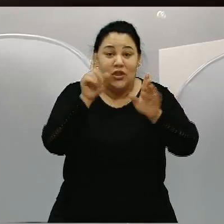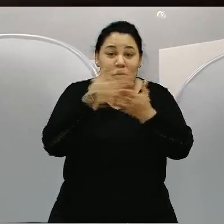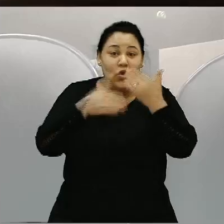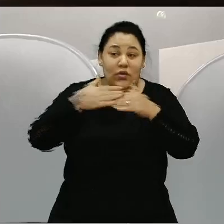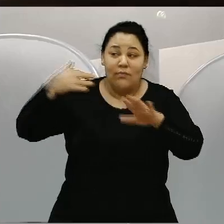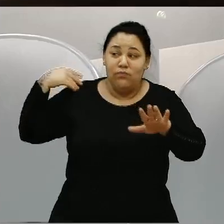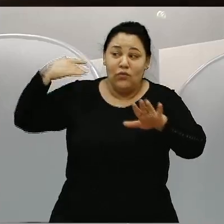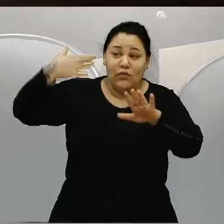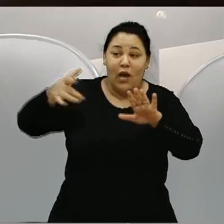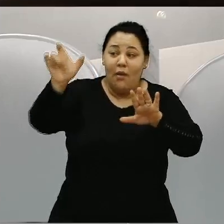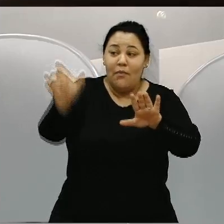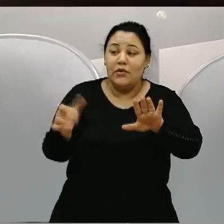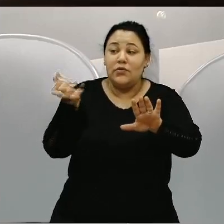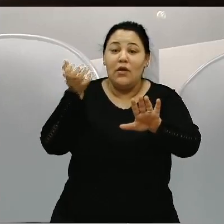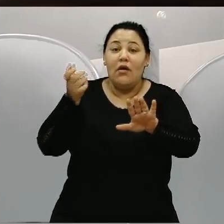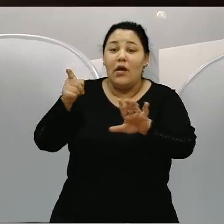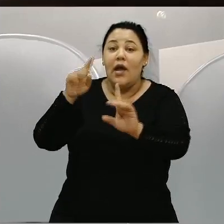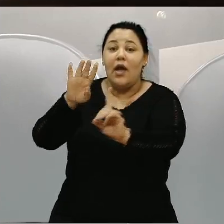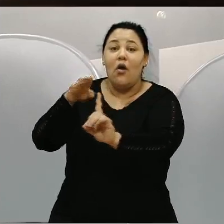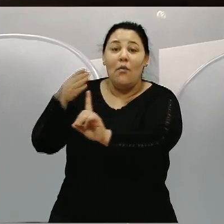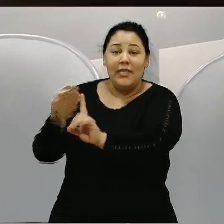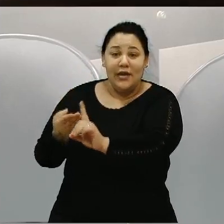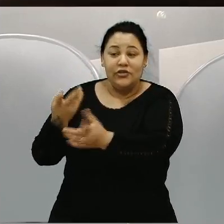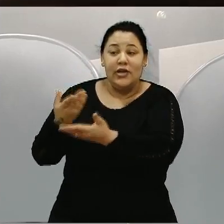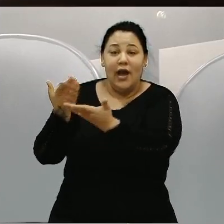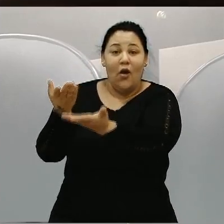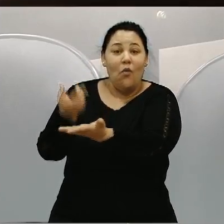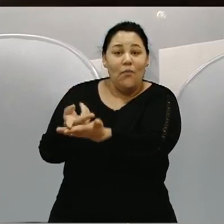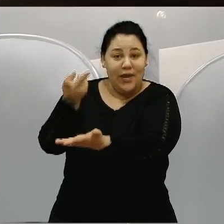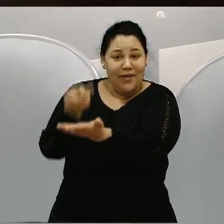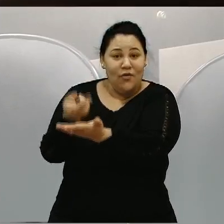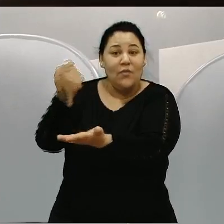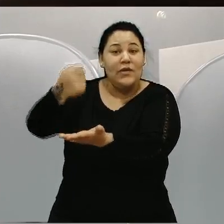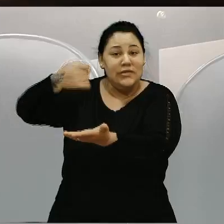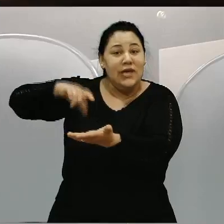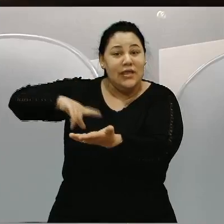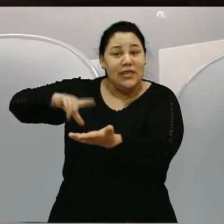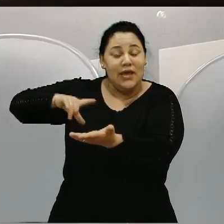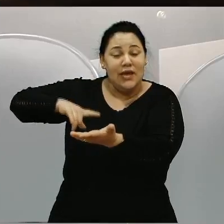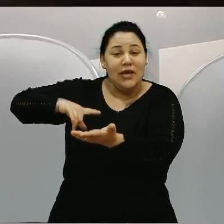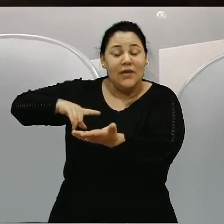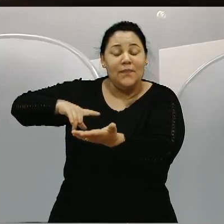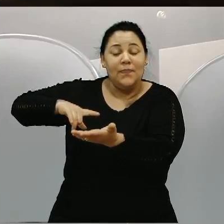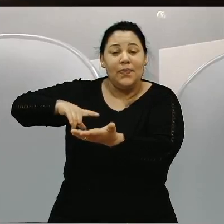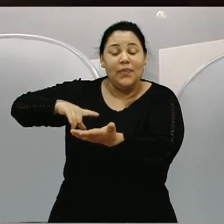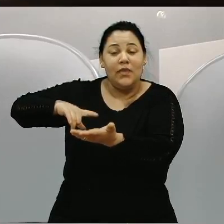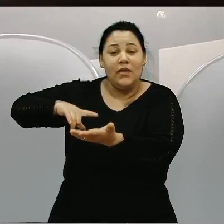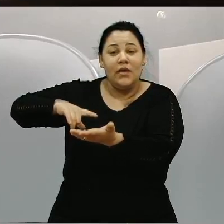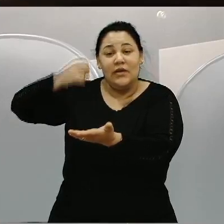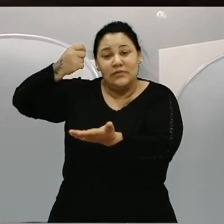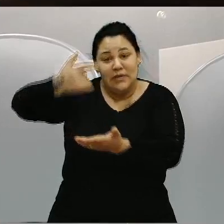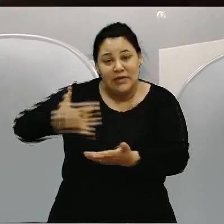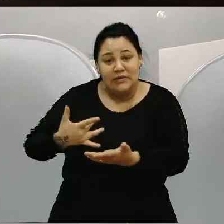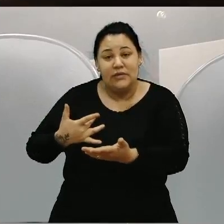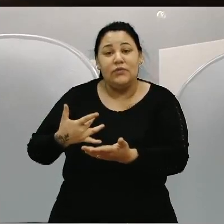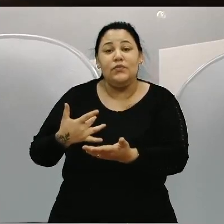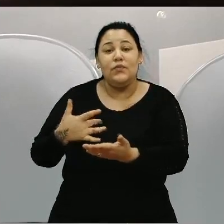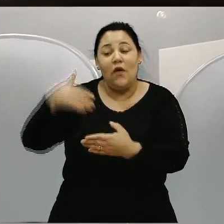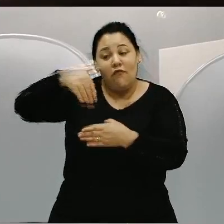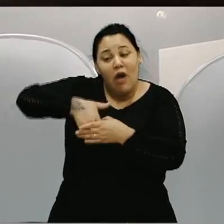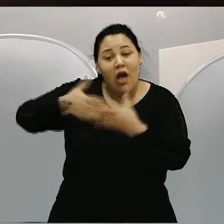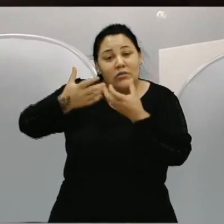da pessoa que se deseja homenagear a subscrição de 1/3 dos membros da